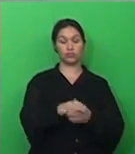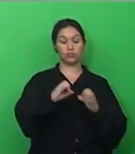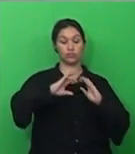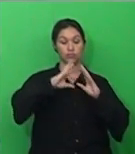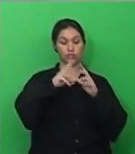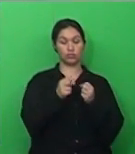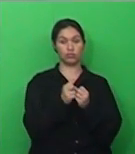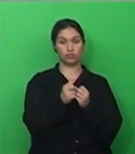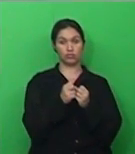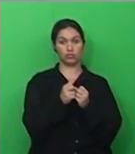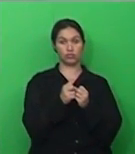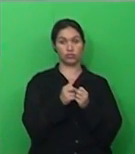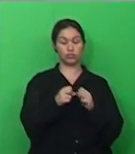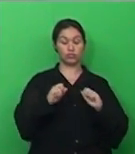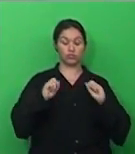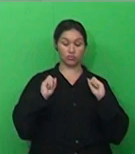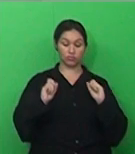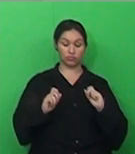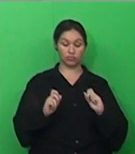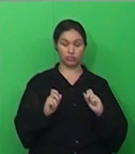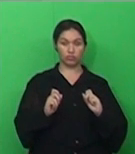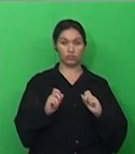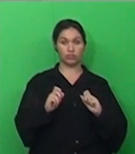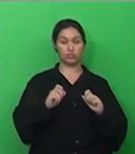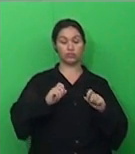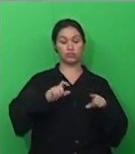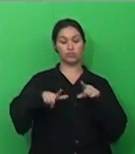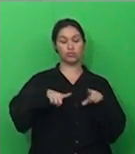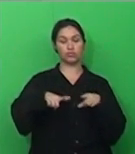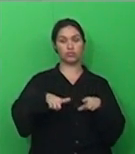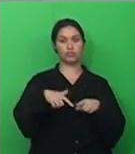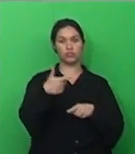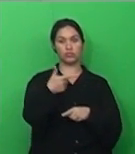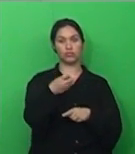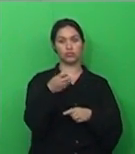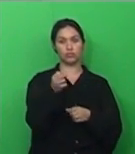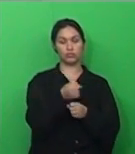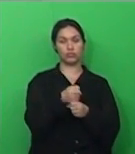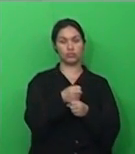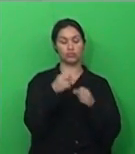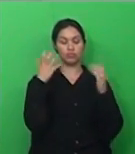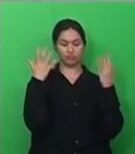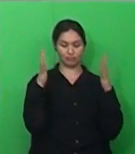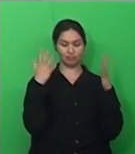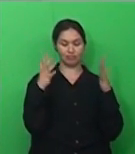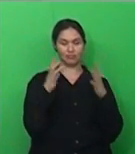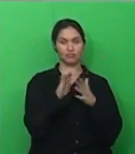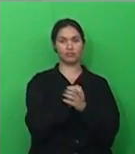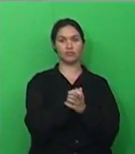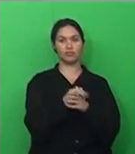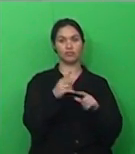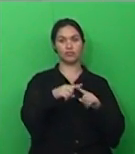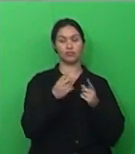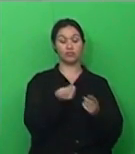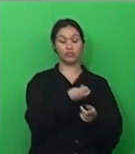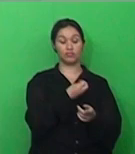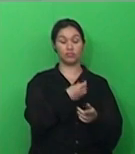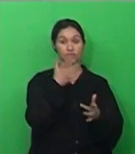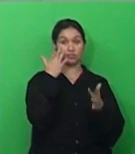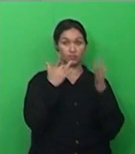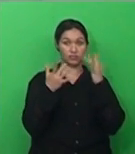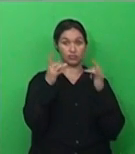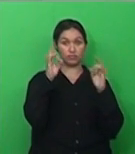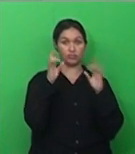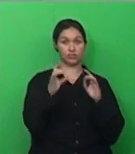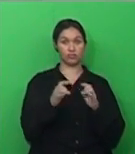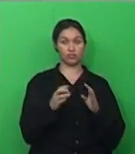merece aplauso, né? Qualquer negócio. Agora, viver do teatro, isso aqui é especial nessa casa. Hoje é